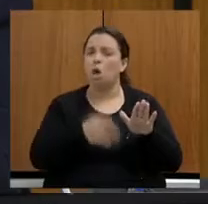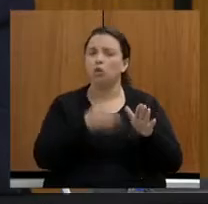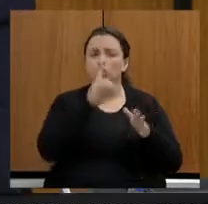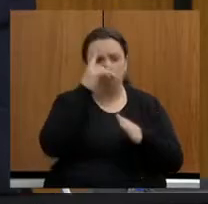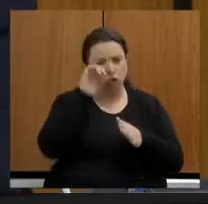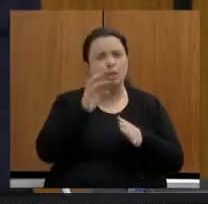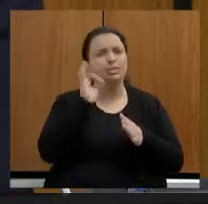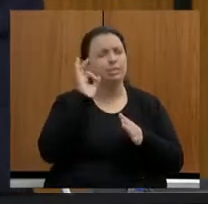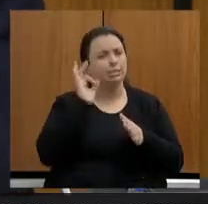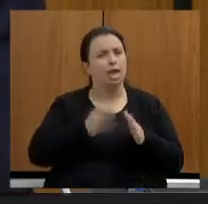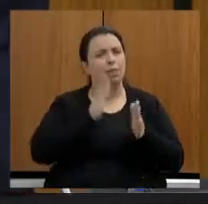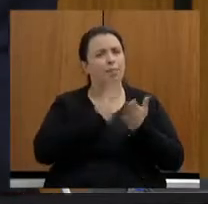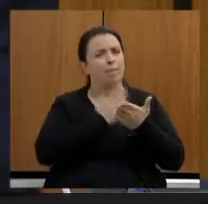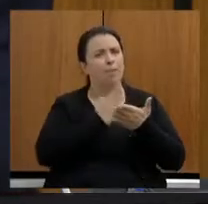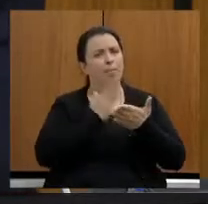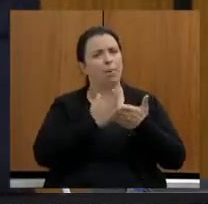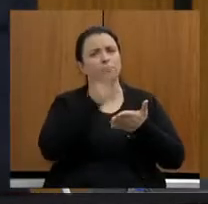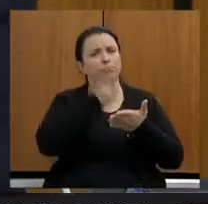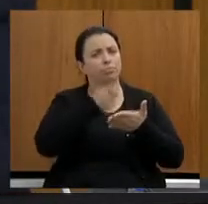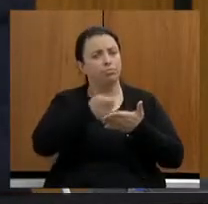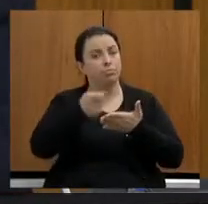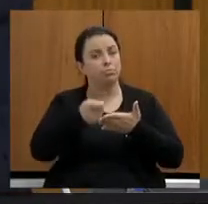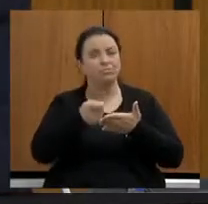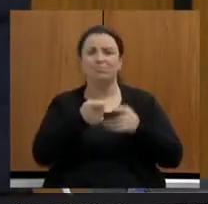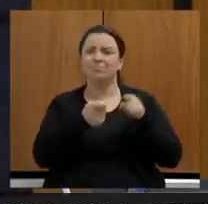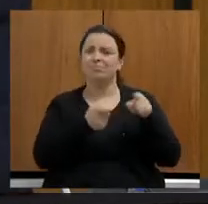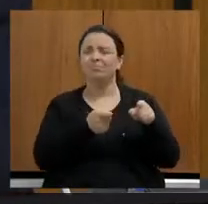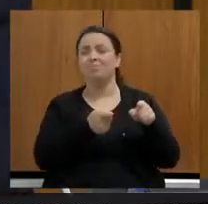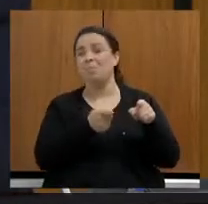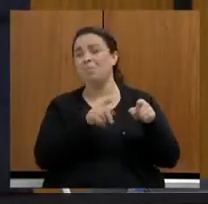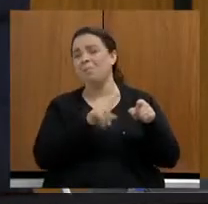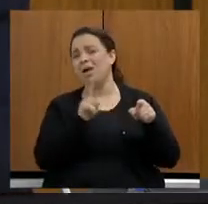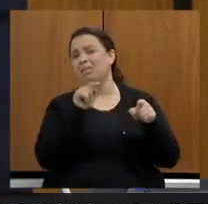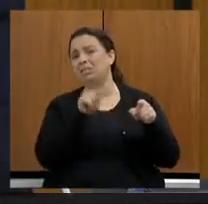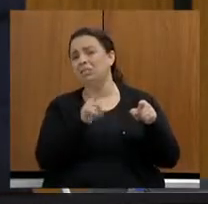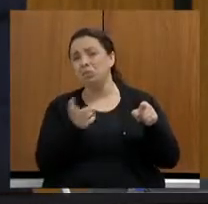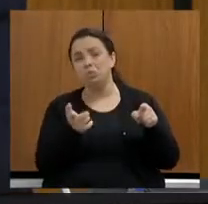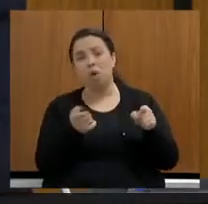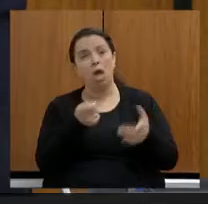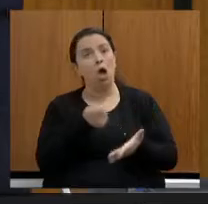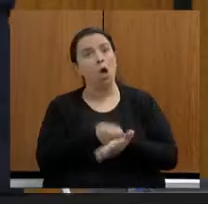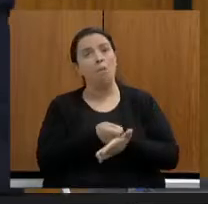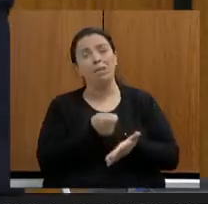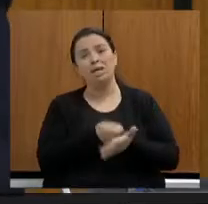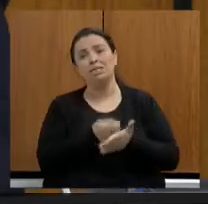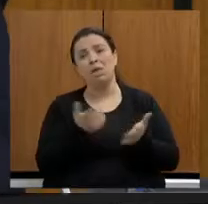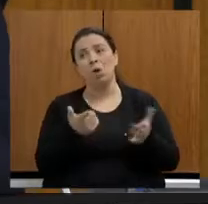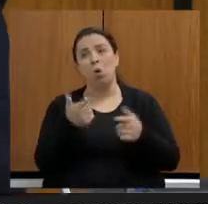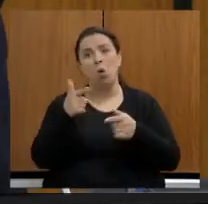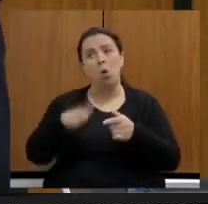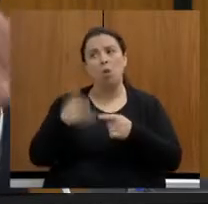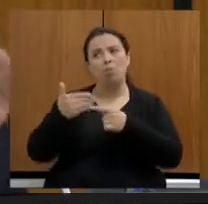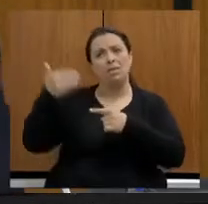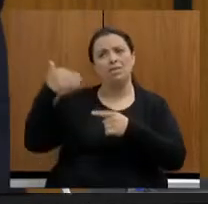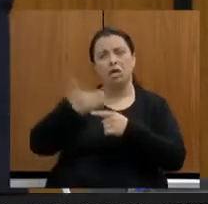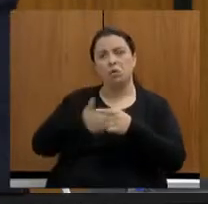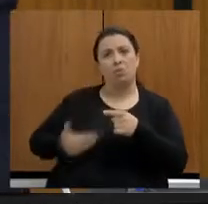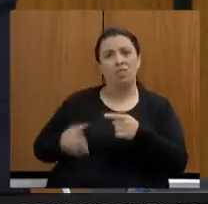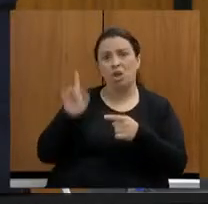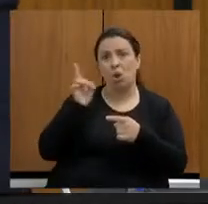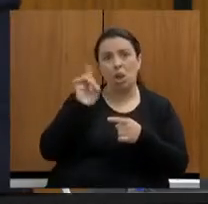nada mais é do que obrigação a Suzuki os governos não fizeram eles estão completamente